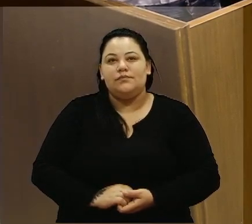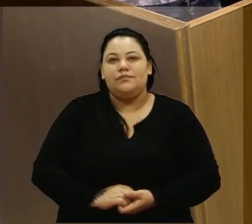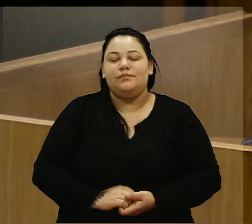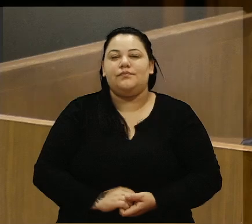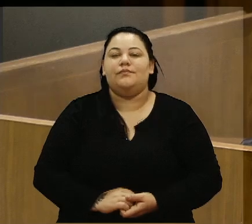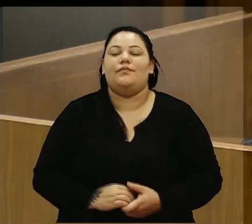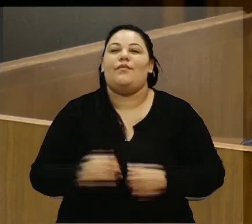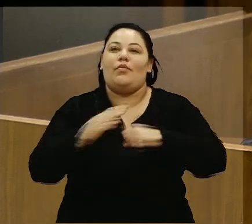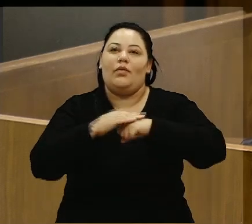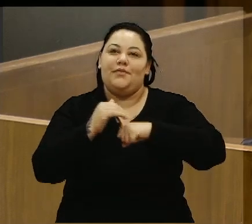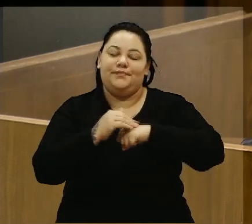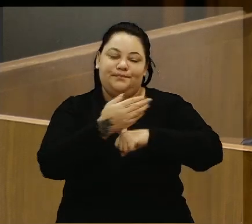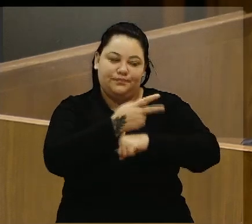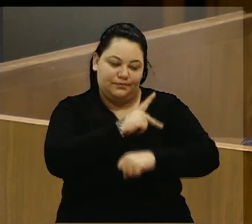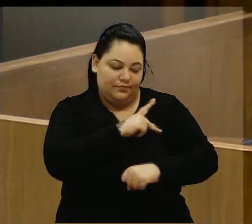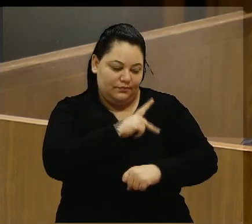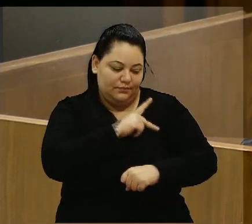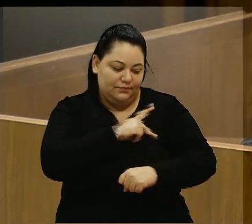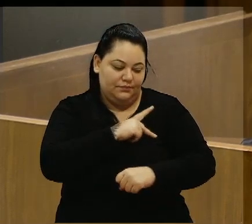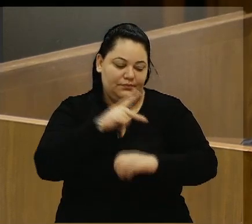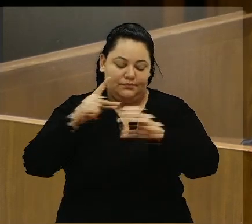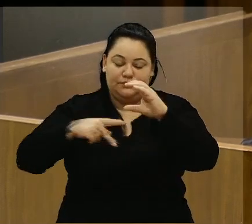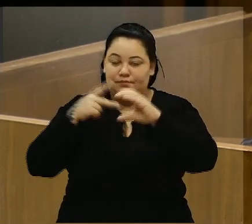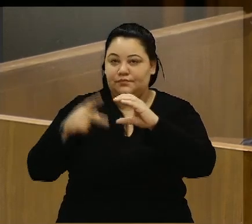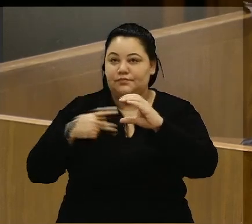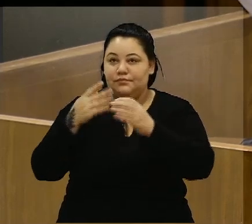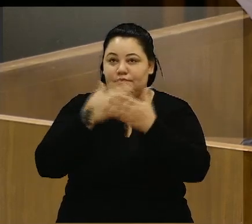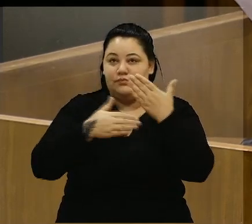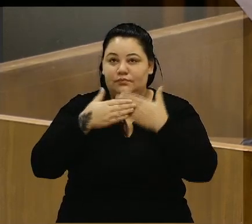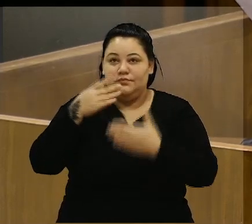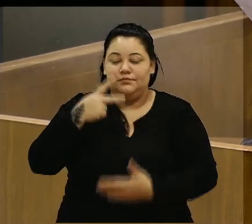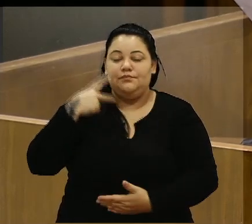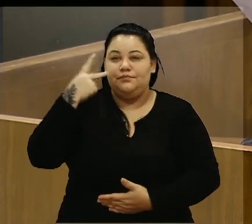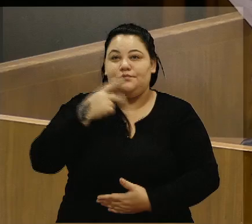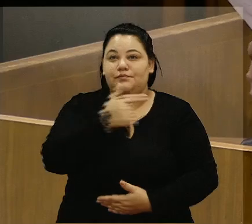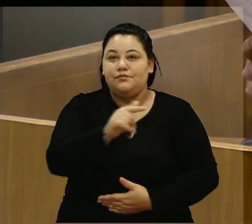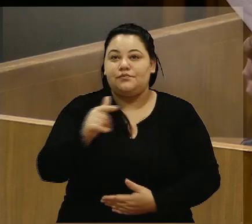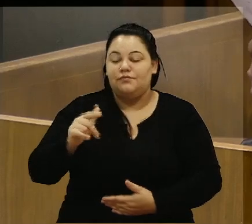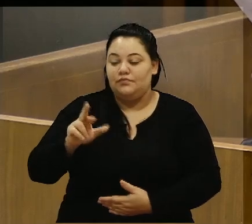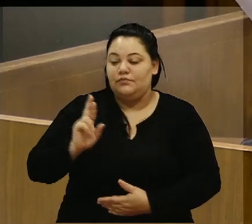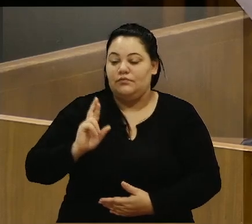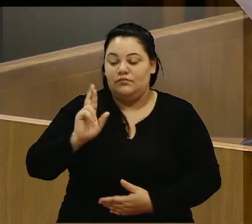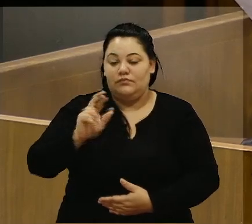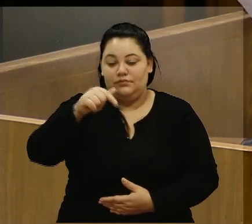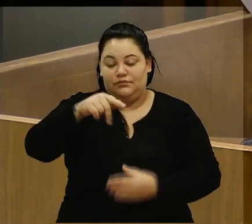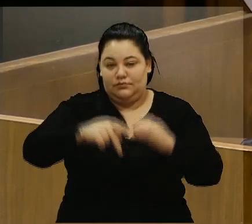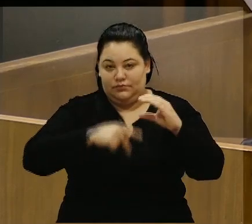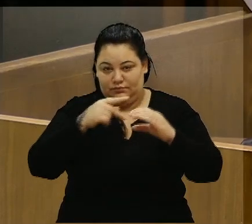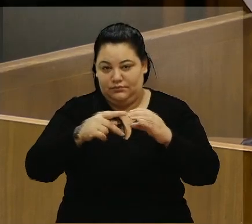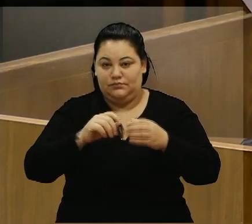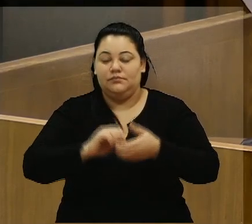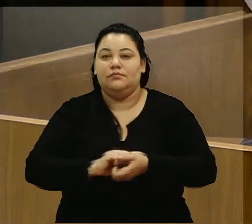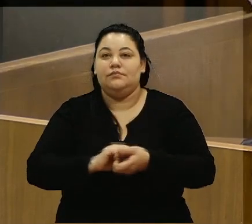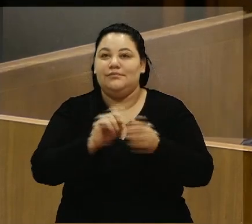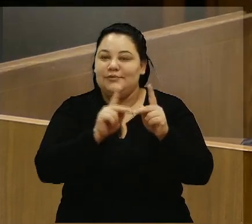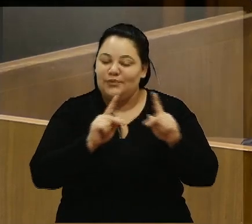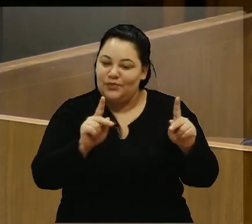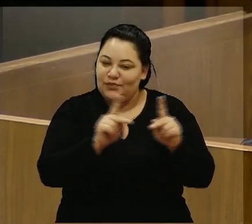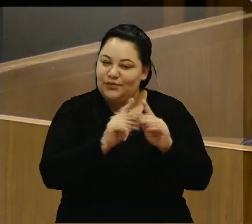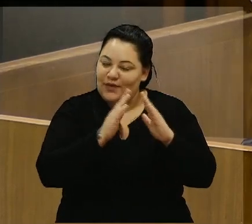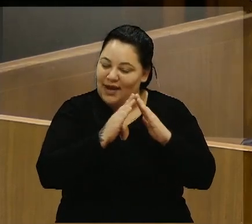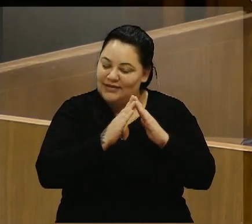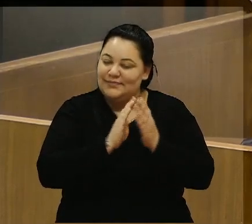Excelentíssimo presidente da Câmara, nobres vereadores e vereadoras e demais representantes dessa Casa do Povo. Bom dia a todos e